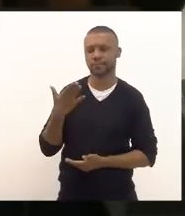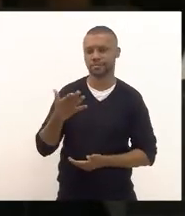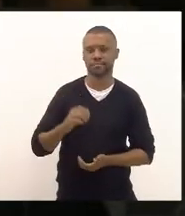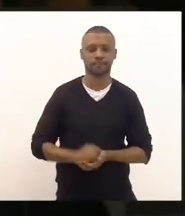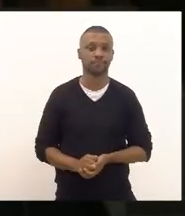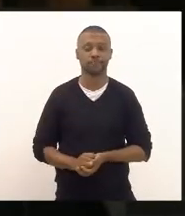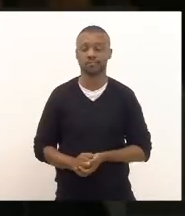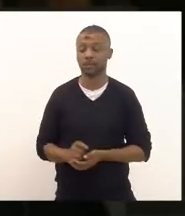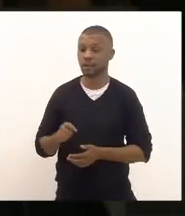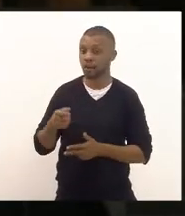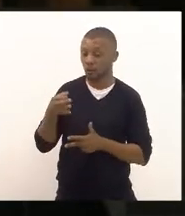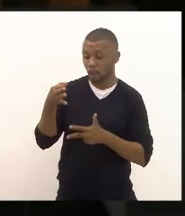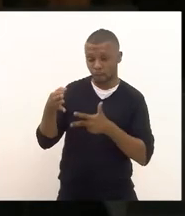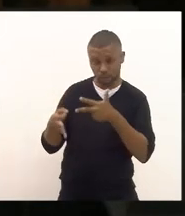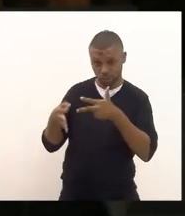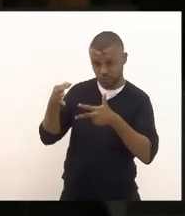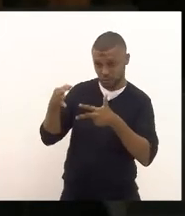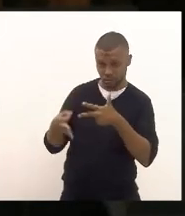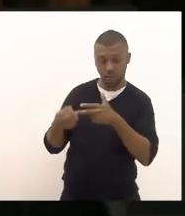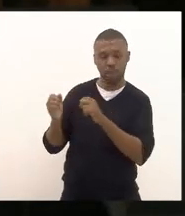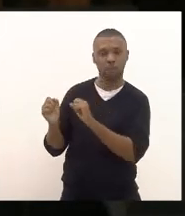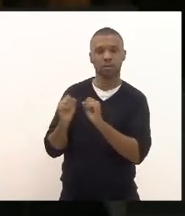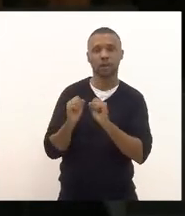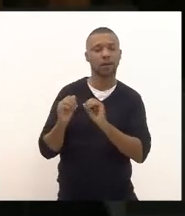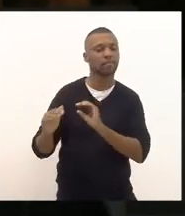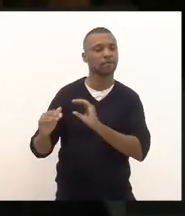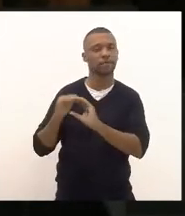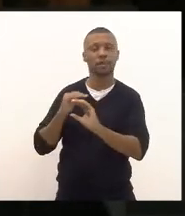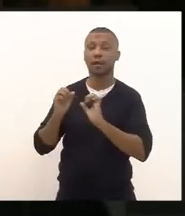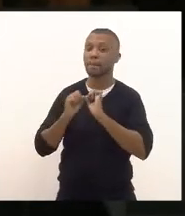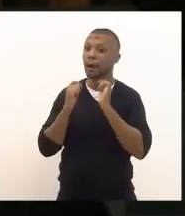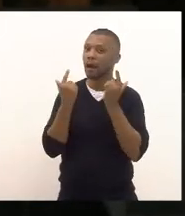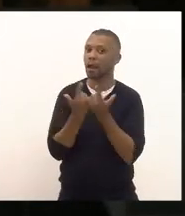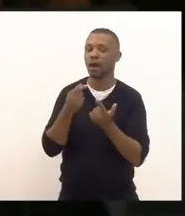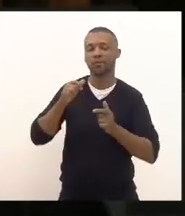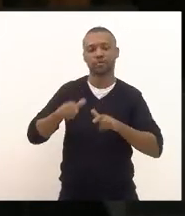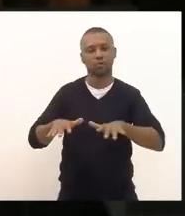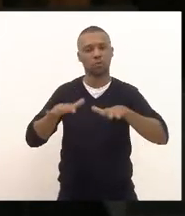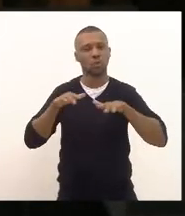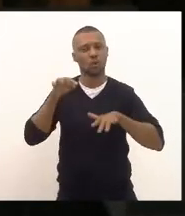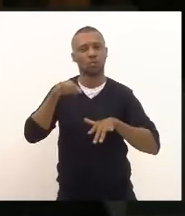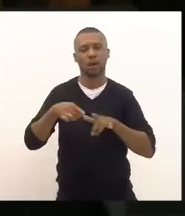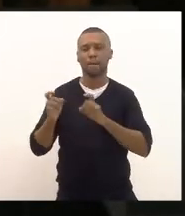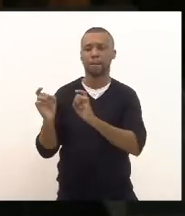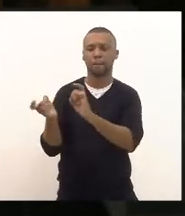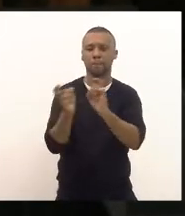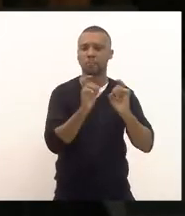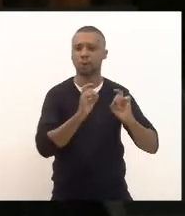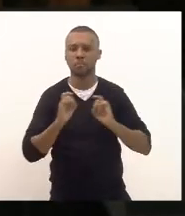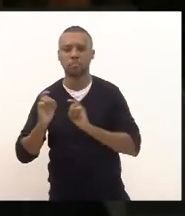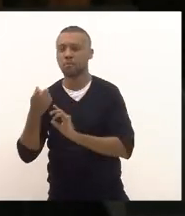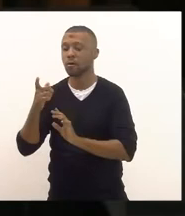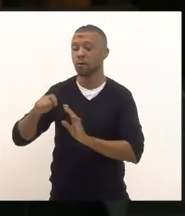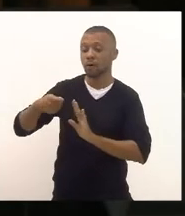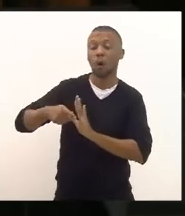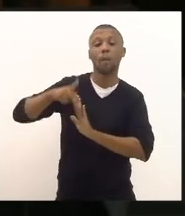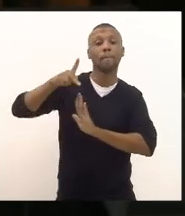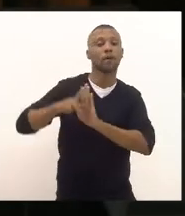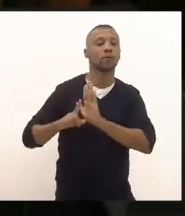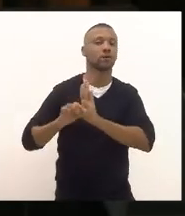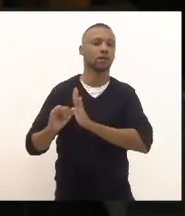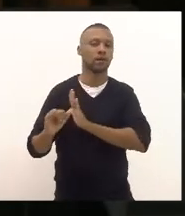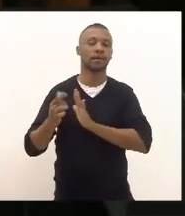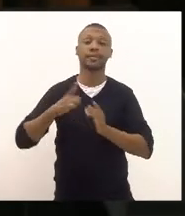poder judiciário envia para sua casa de leis um projeto que